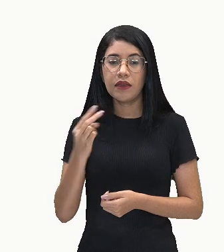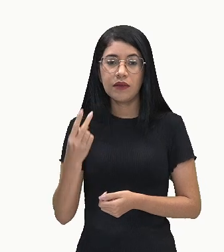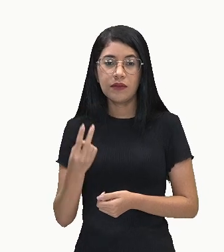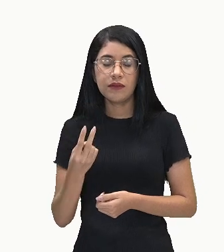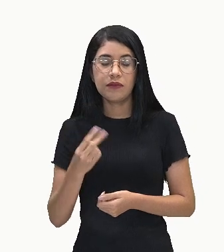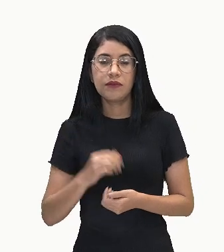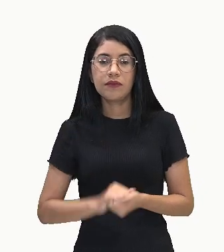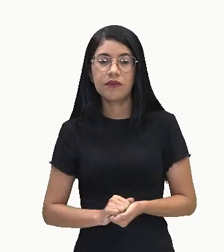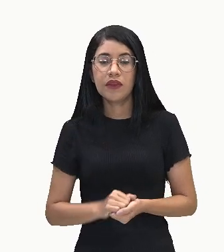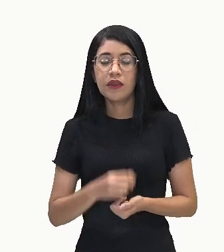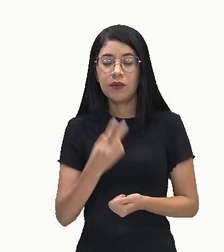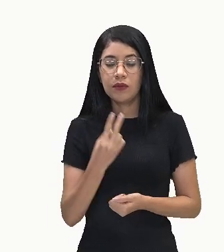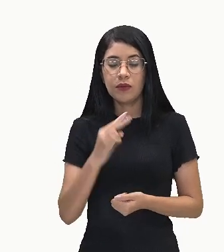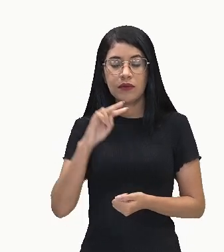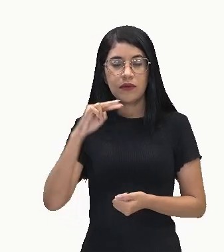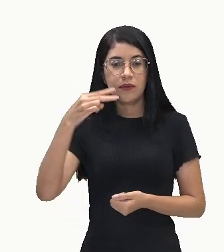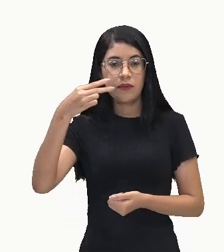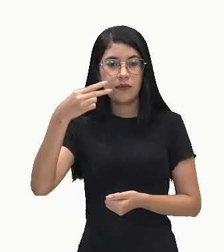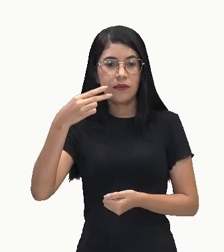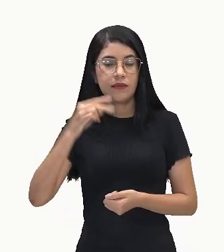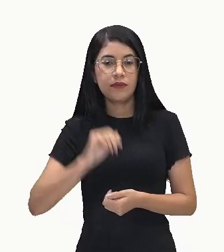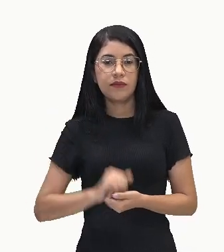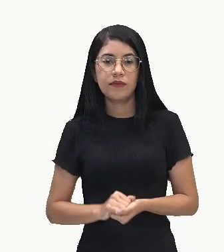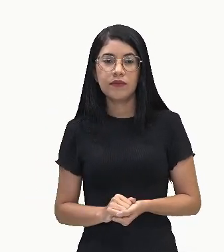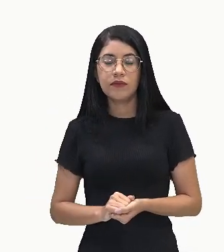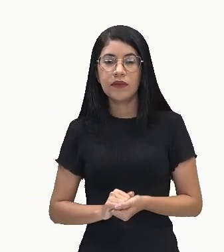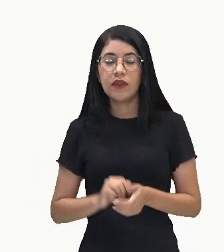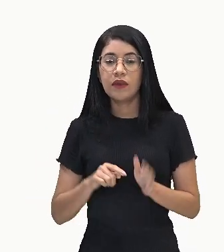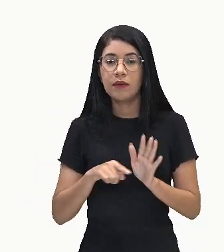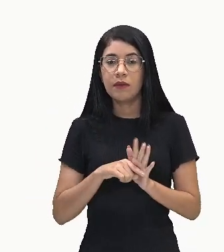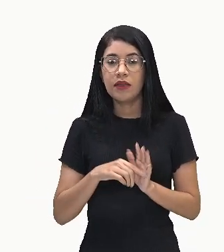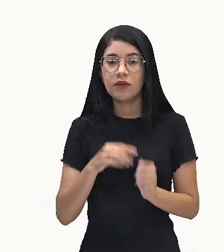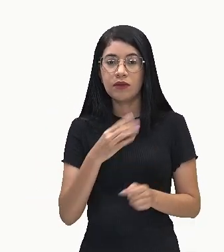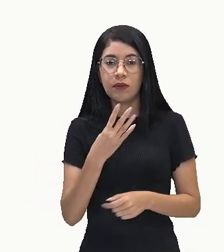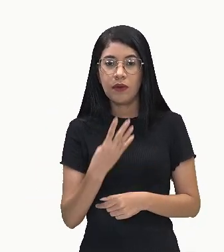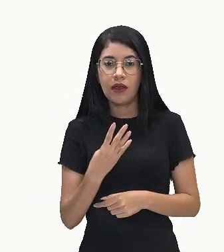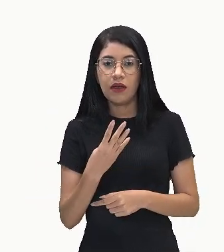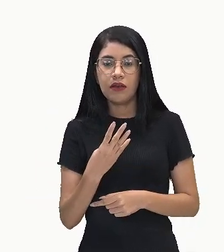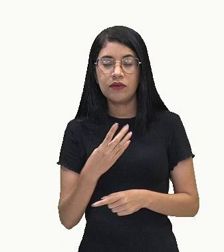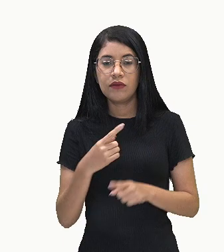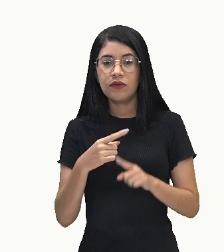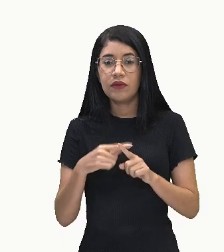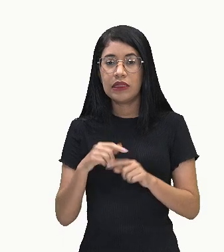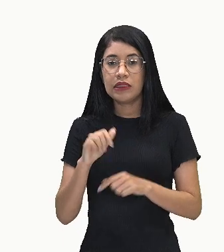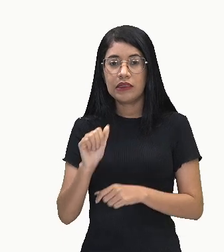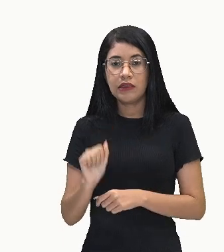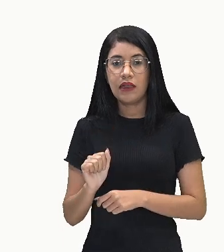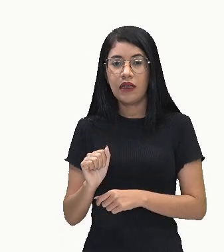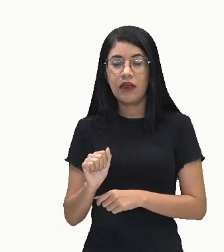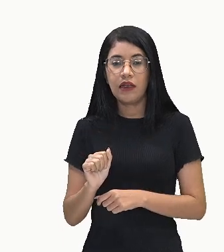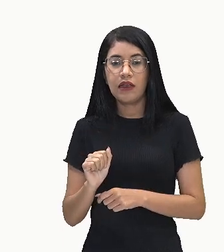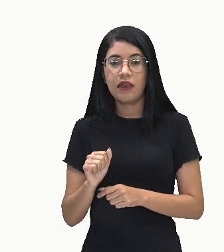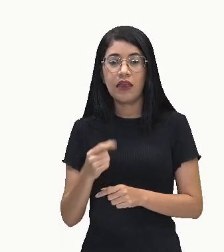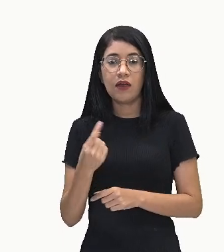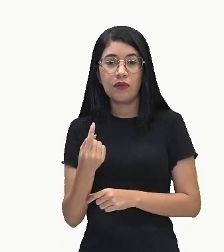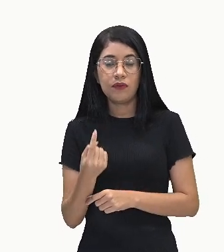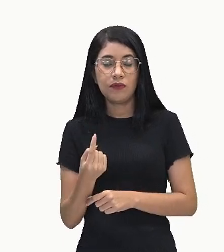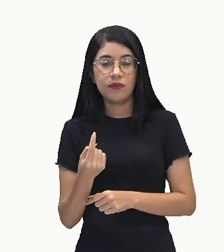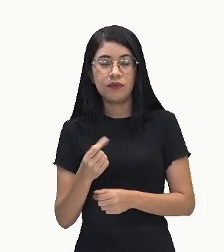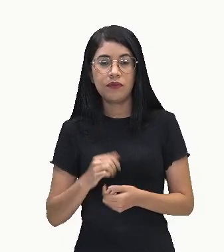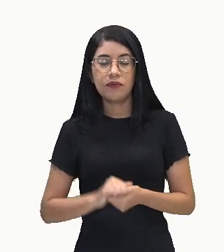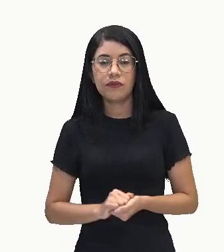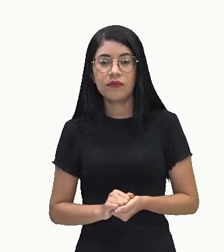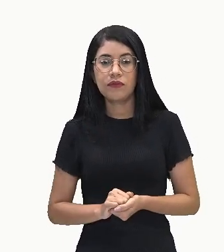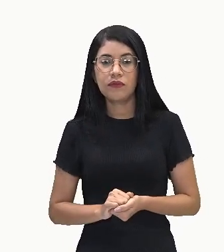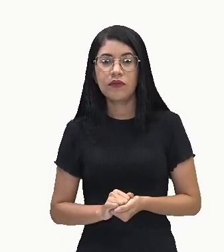2 ao quadrado. Menos 4 que multiplica o a. O a vale 1, né? Que é